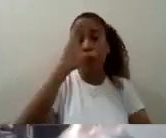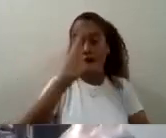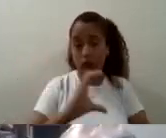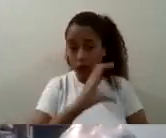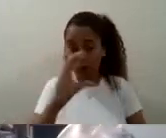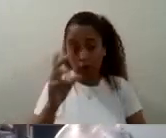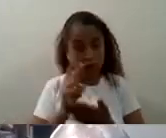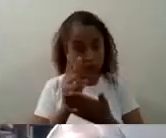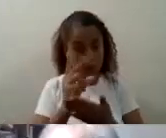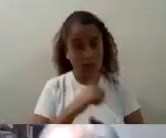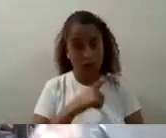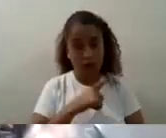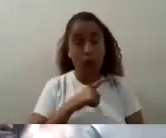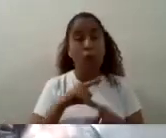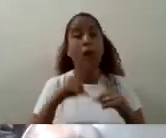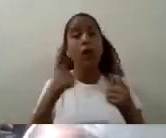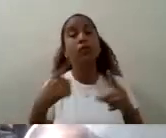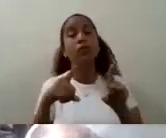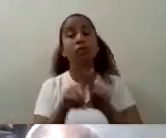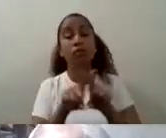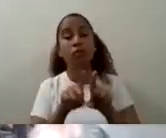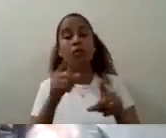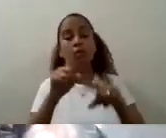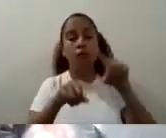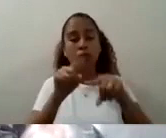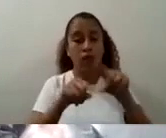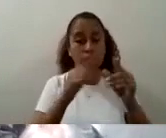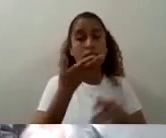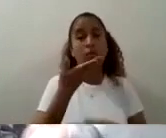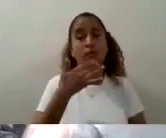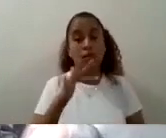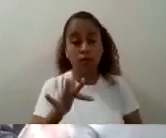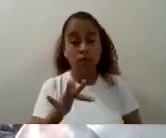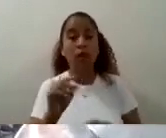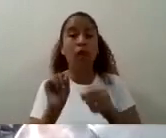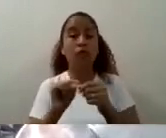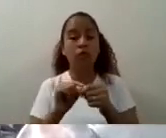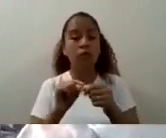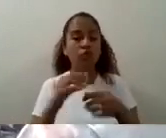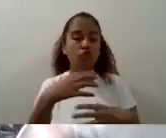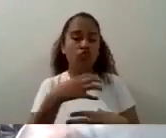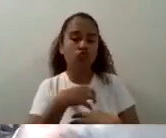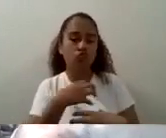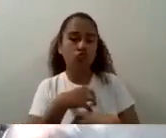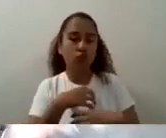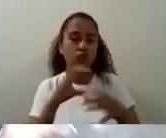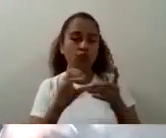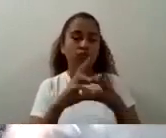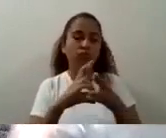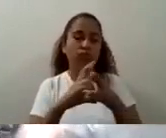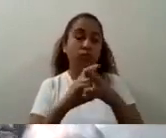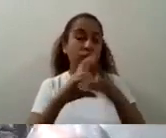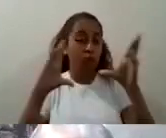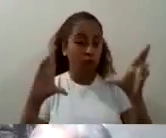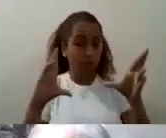também vai ter um material para crianças que foi elaborado de forma ecumênica, que pode ser utilizado